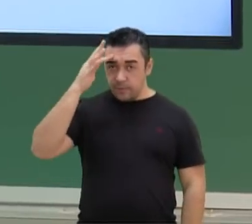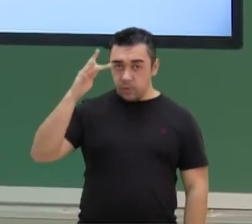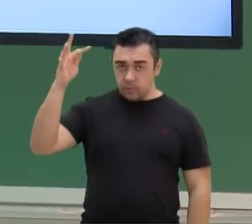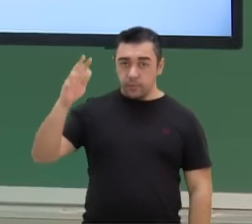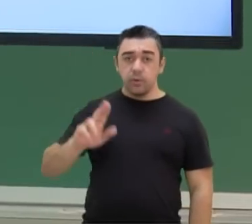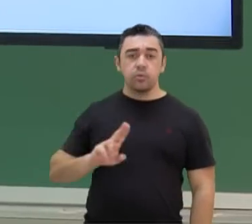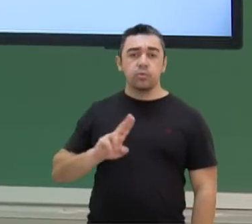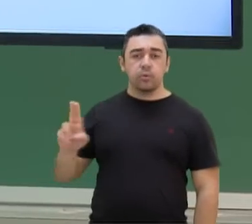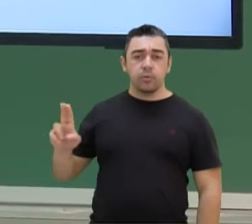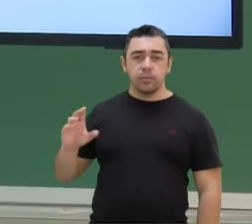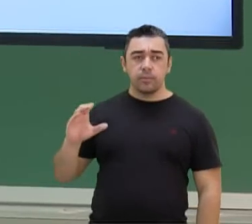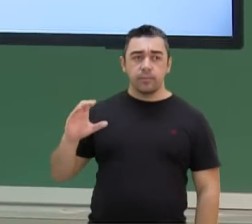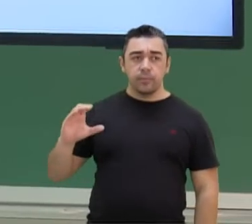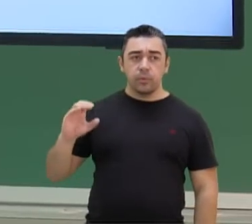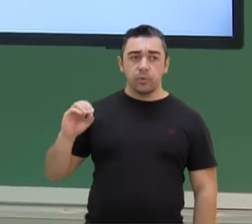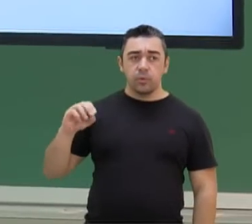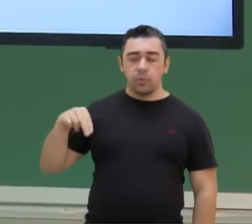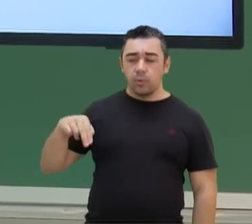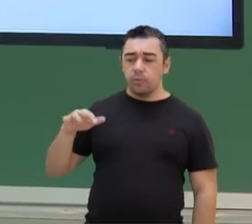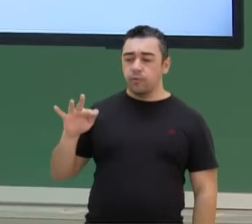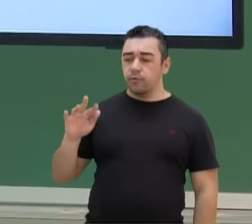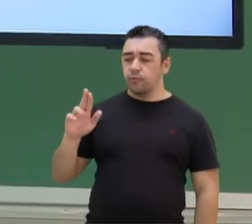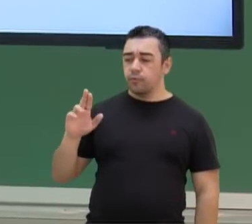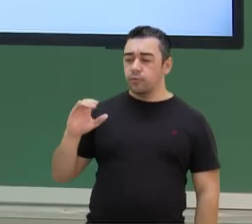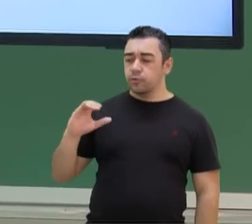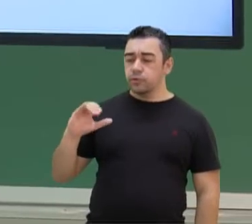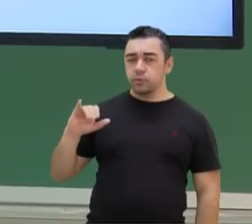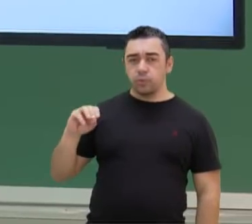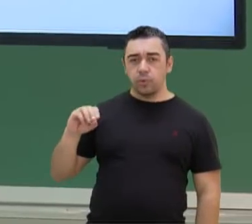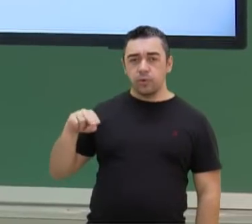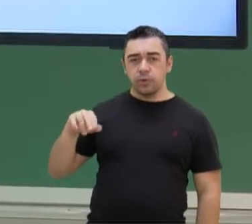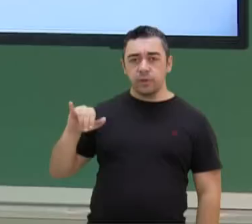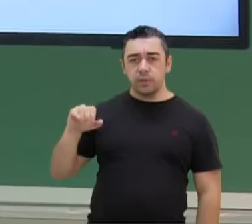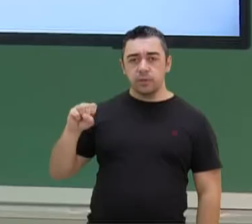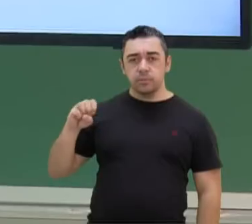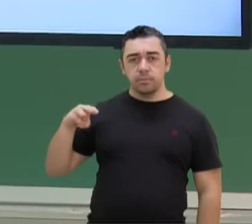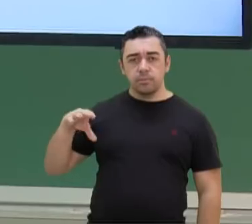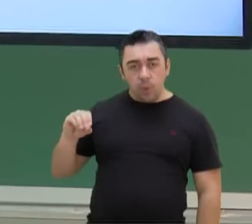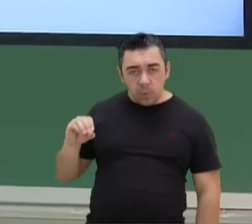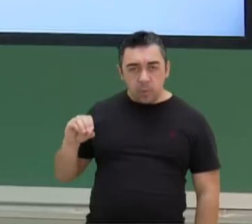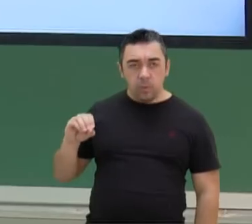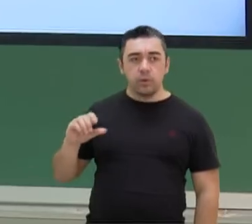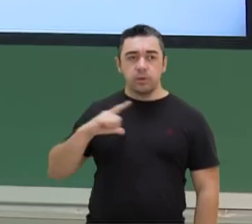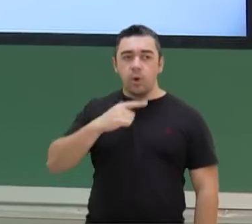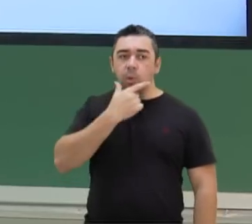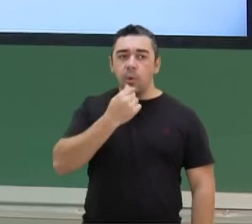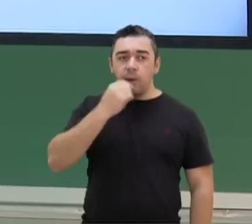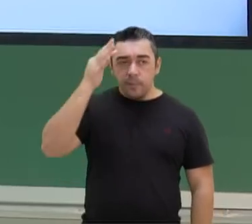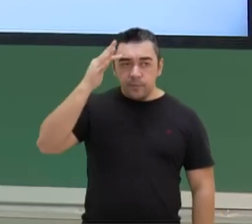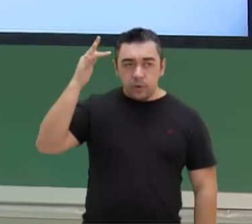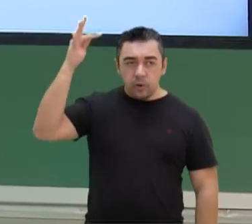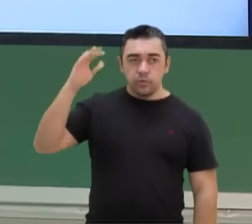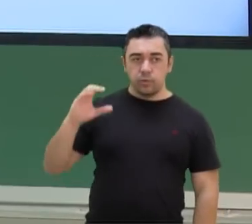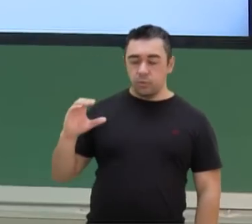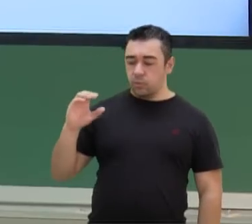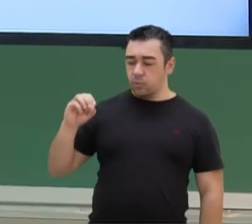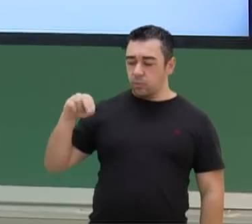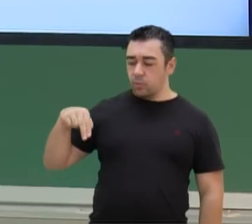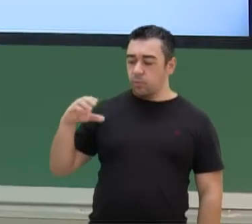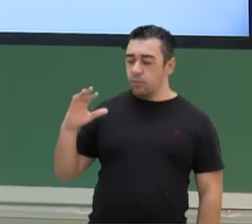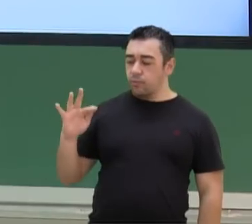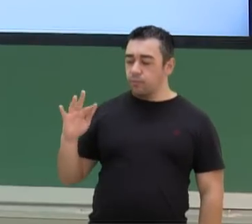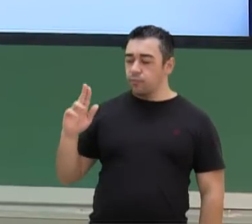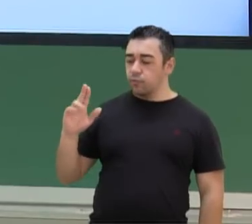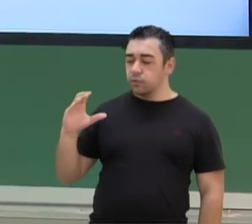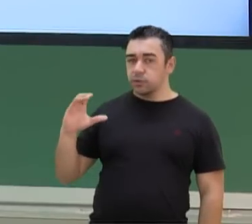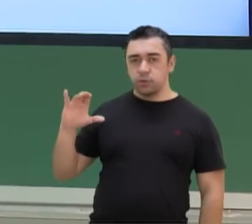chamada confucionismo, do filósofo Confúcio. Ele era um grande pensador. E